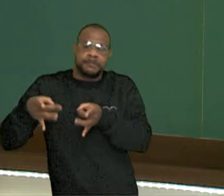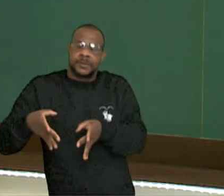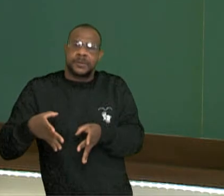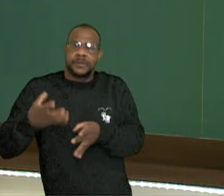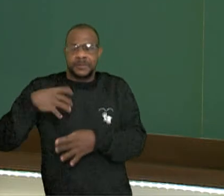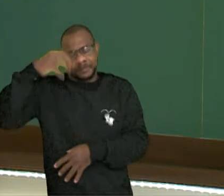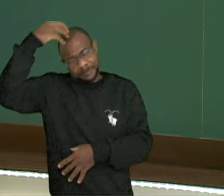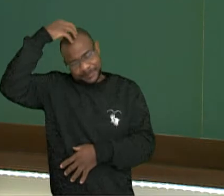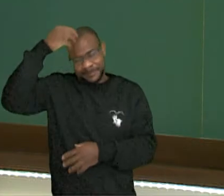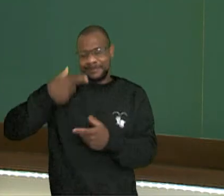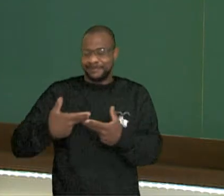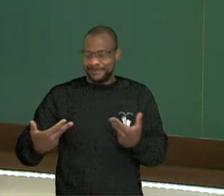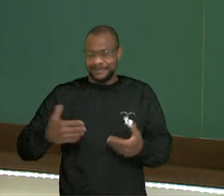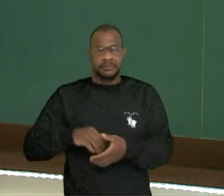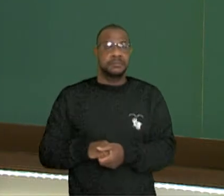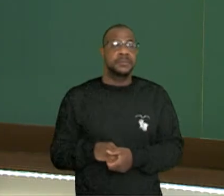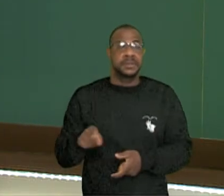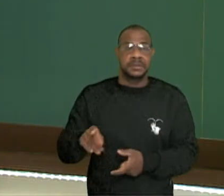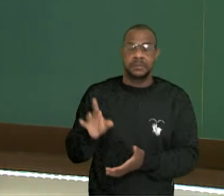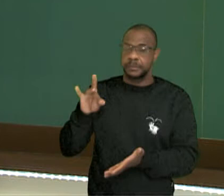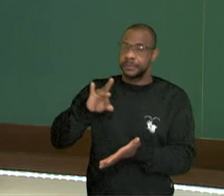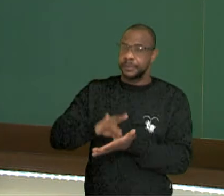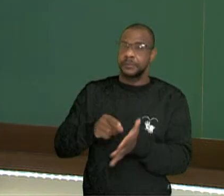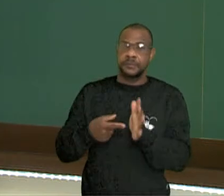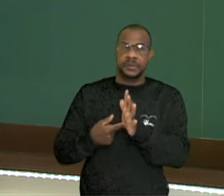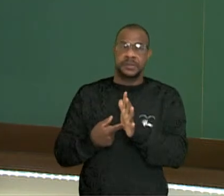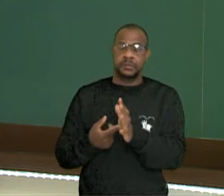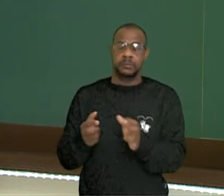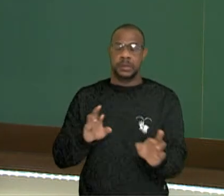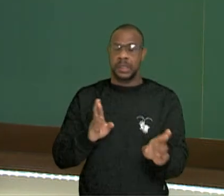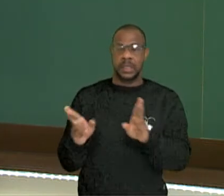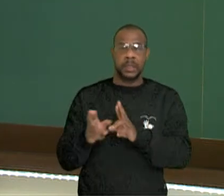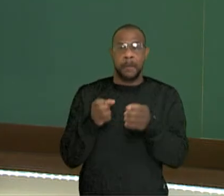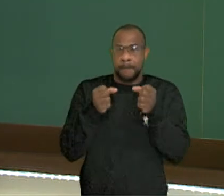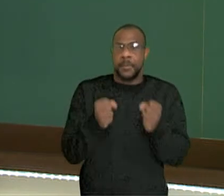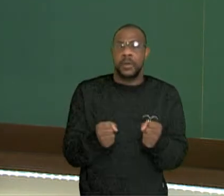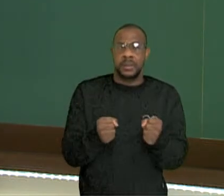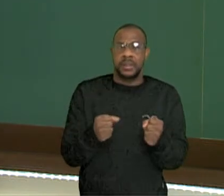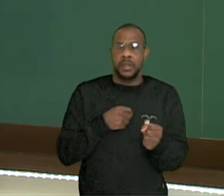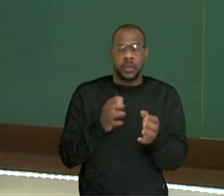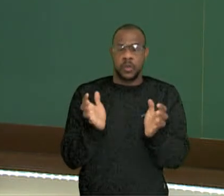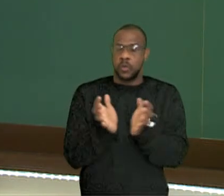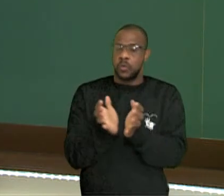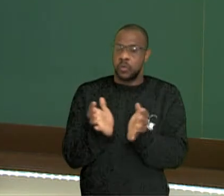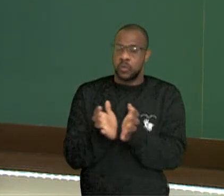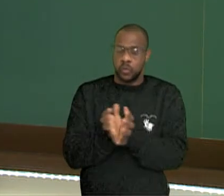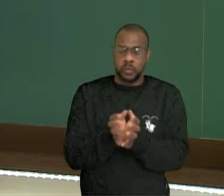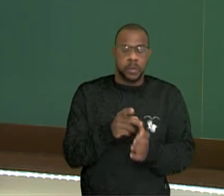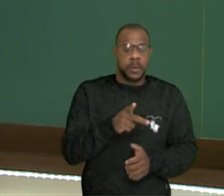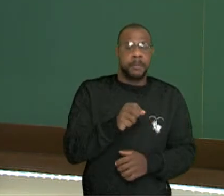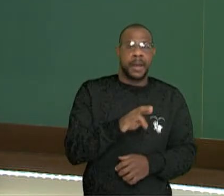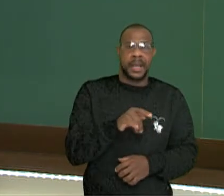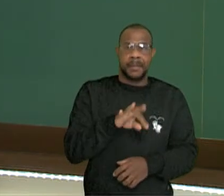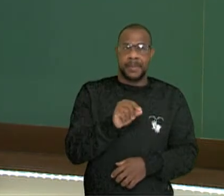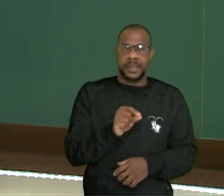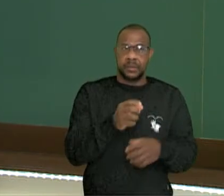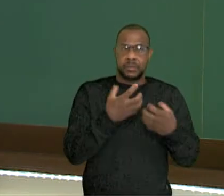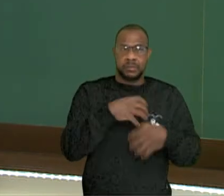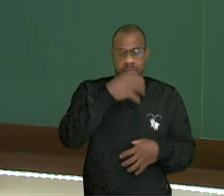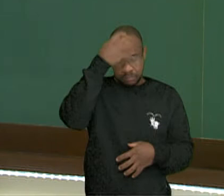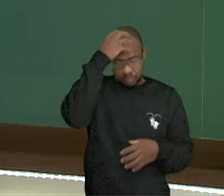absolutismo na Inglaterra faz essa relação de poder entre as tropas do parlamento e as tropas do